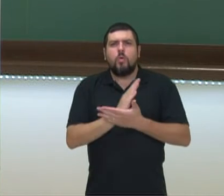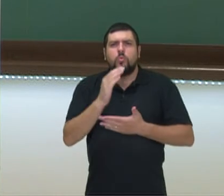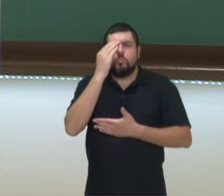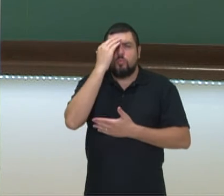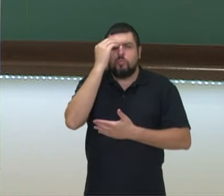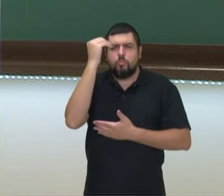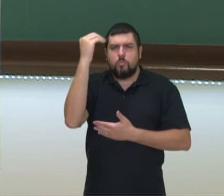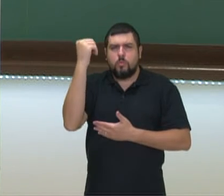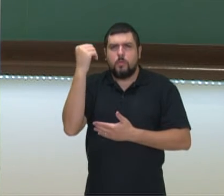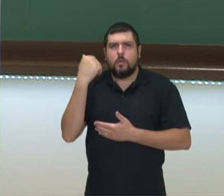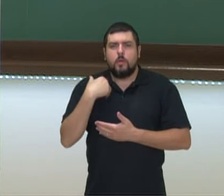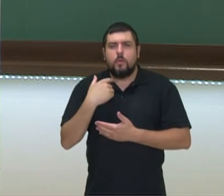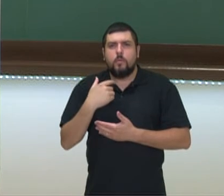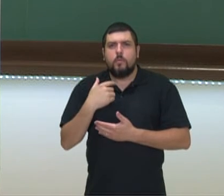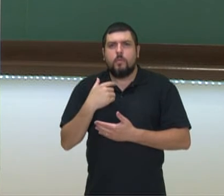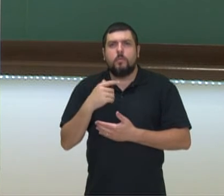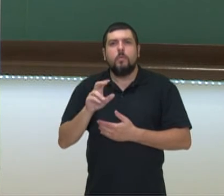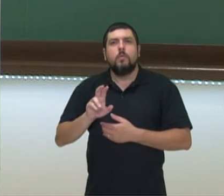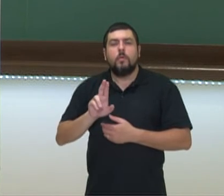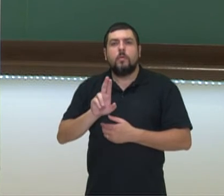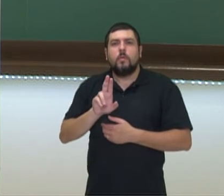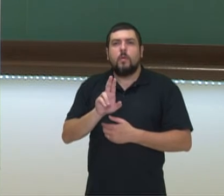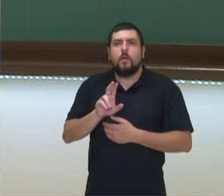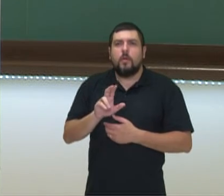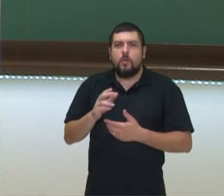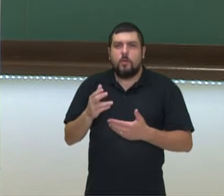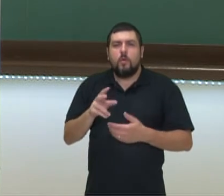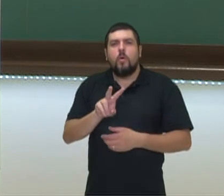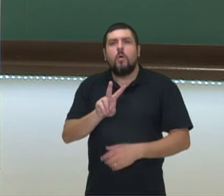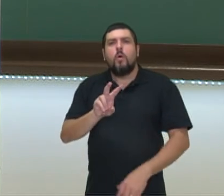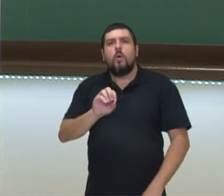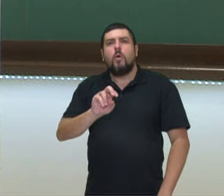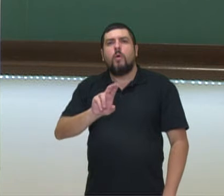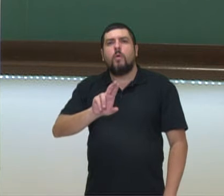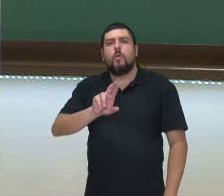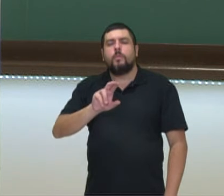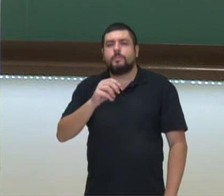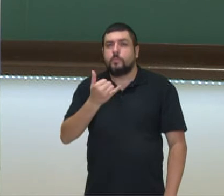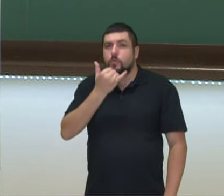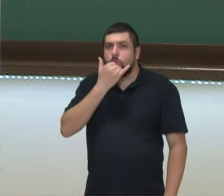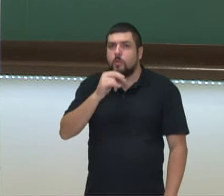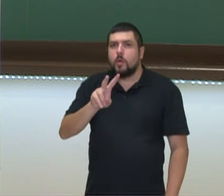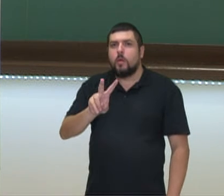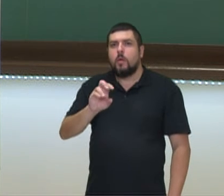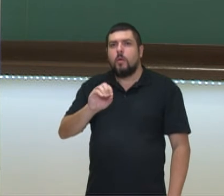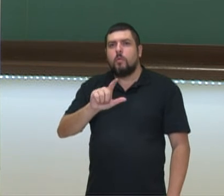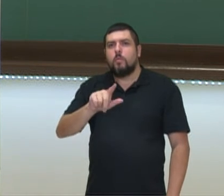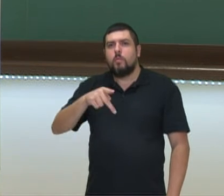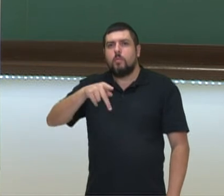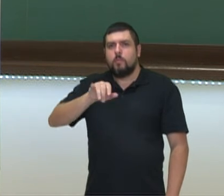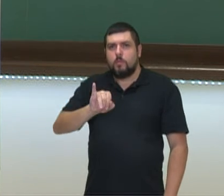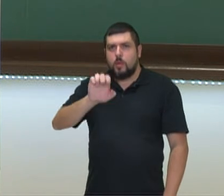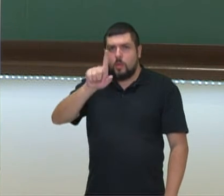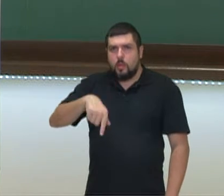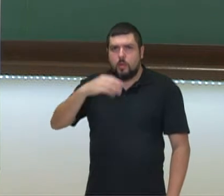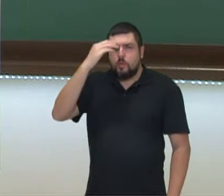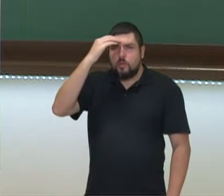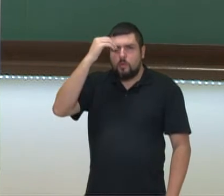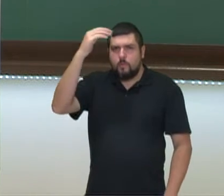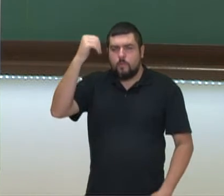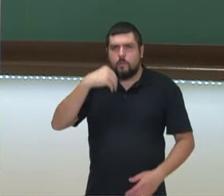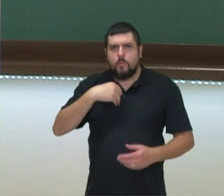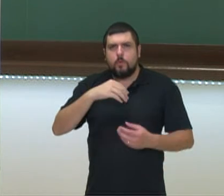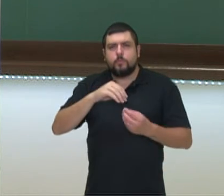Volpe, se utilizava dessas técnicas, né? O Volpe, por exemplo, misturava pigmentos da natureza com a clara